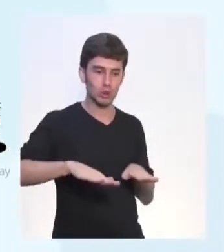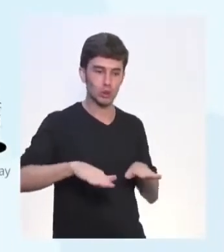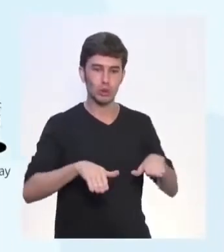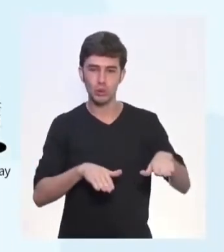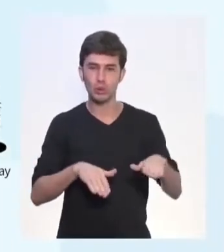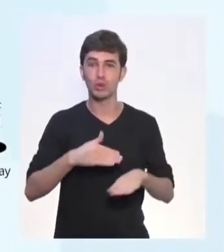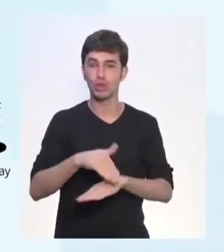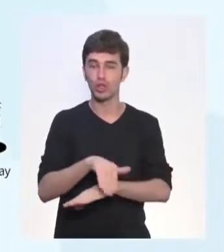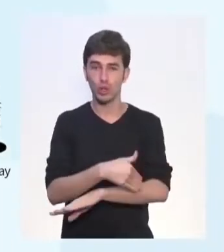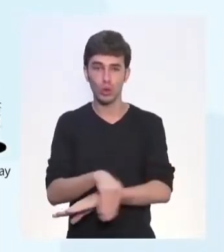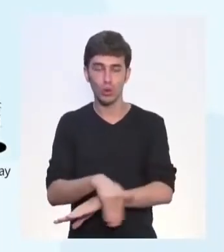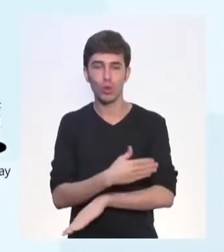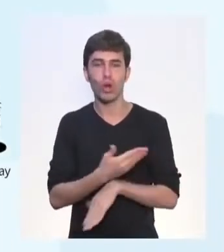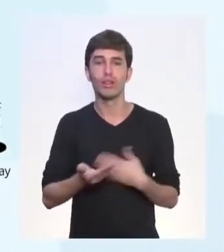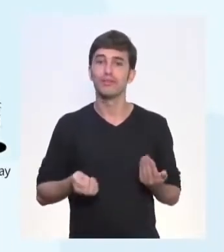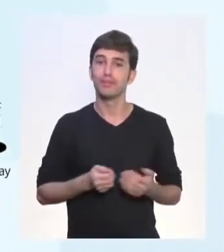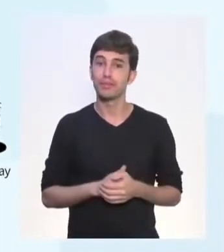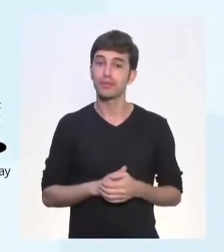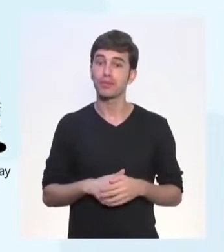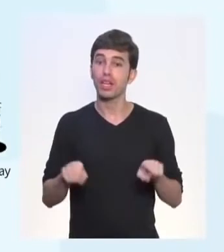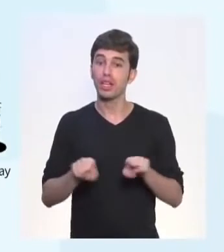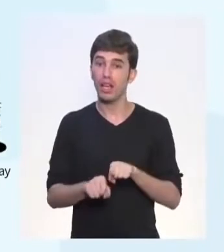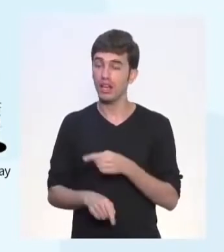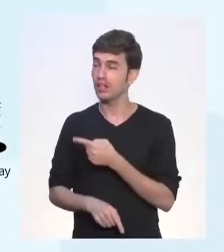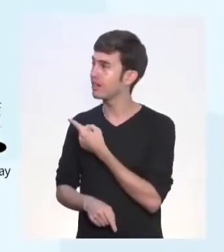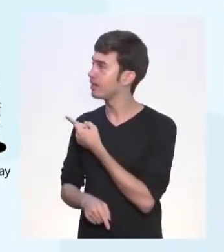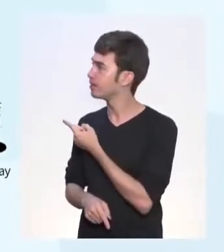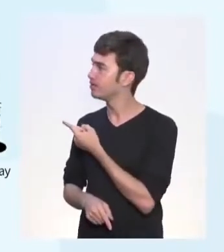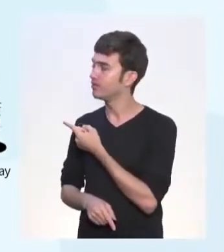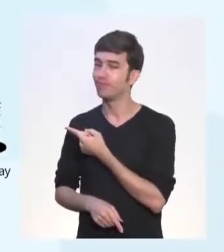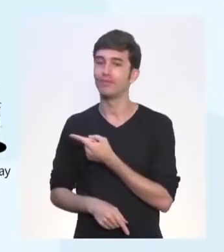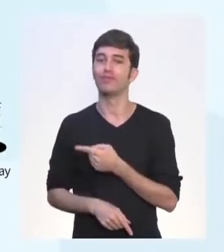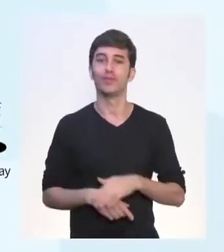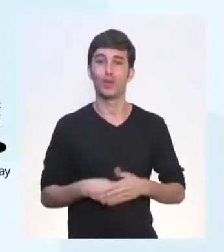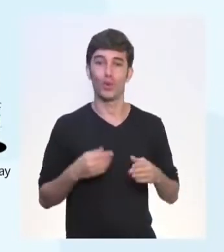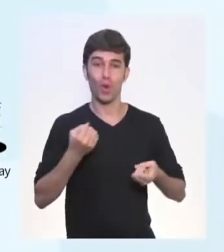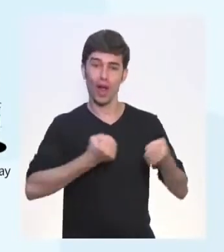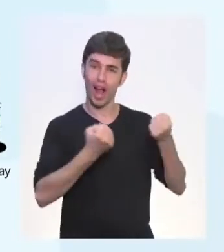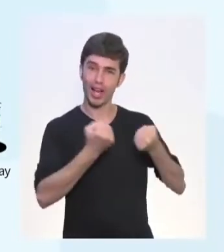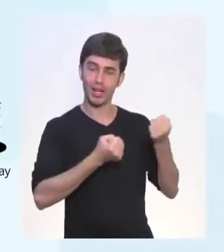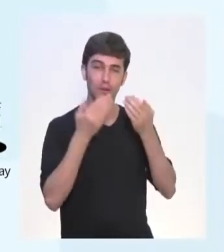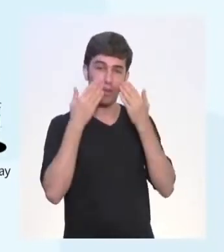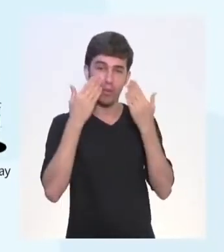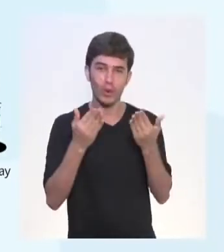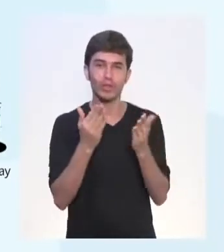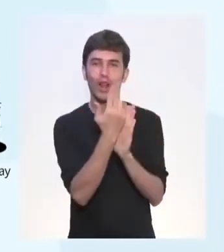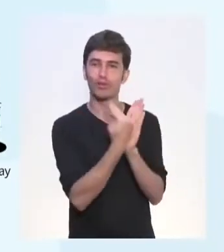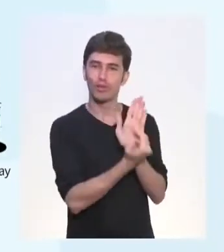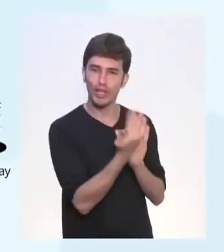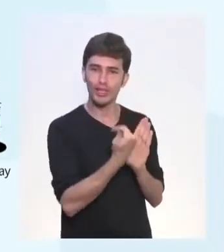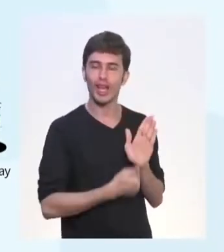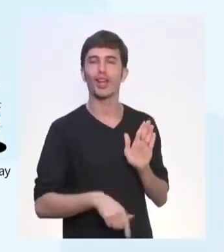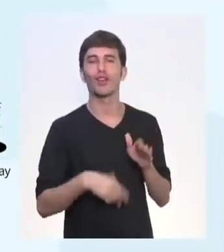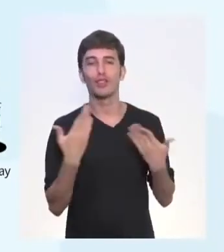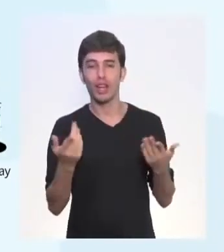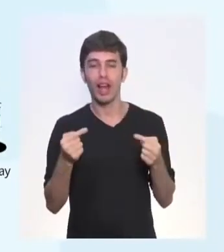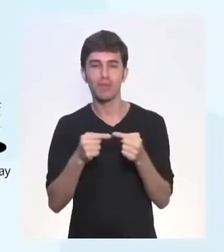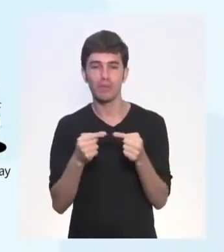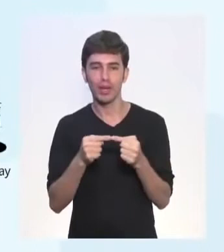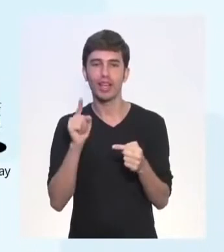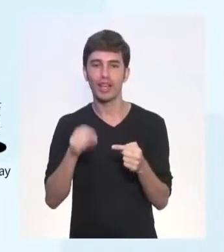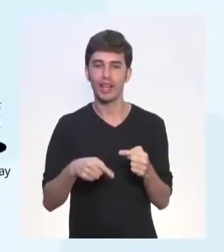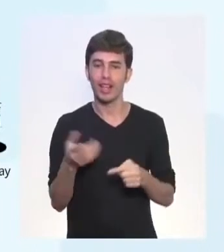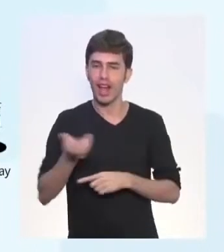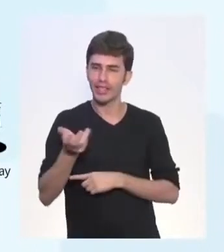brincadeiras bastante comuns. E aí a gente subiu um carrinho aí para legal, para ilustrar um pouquinho a questão